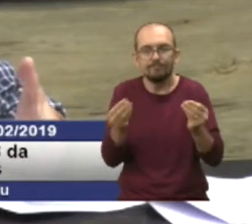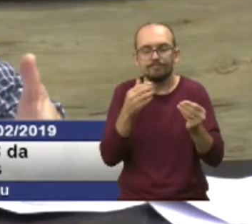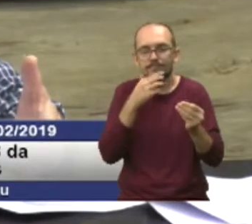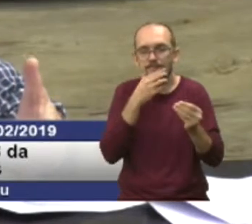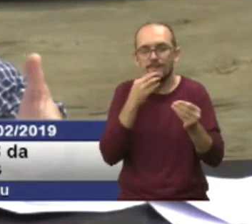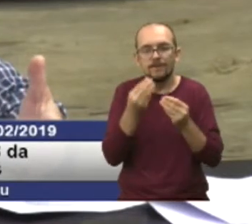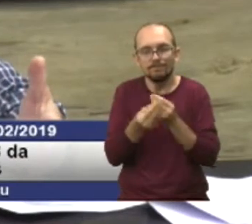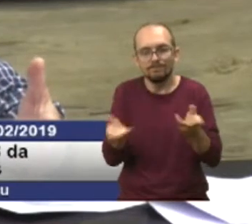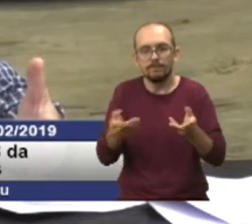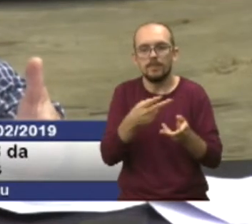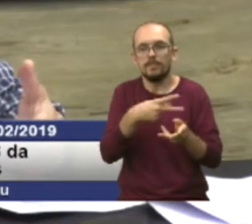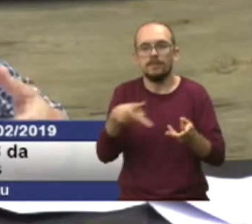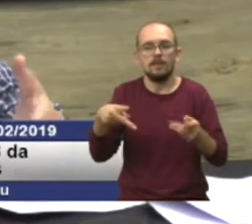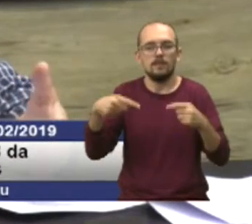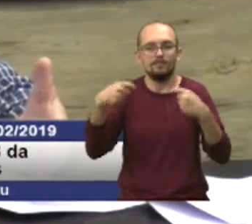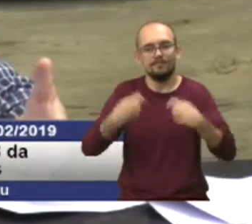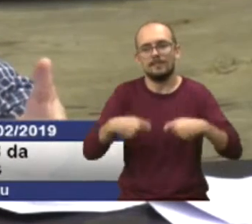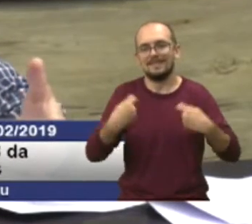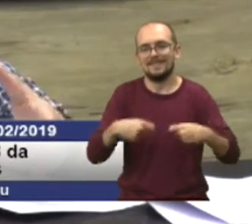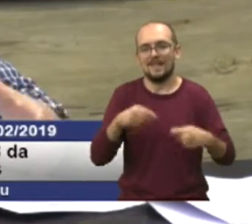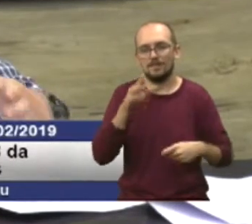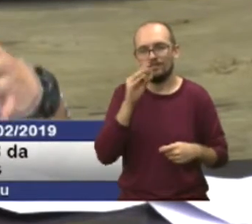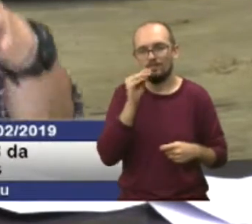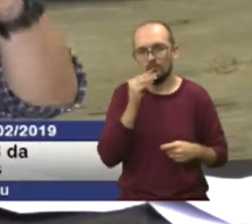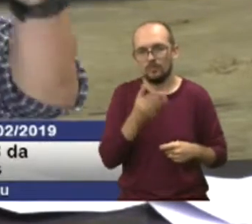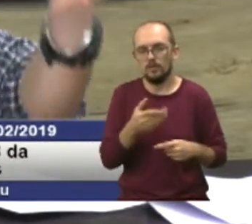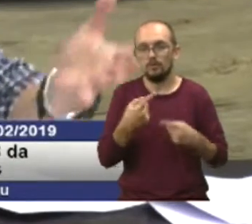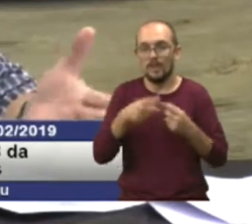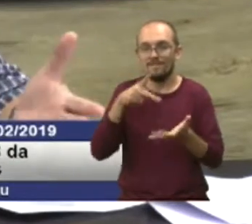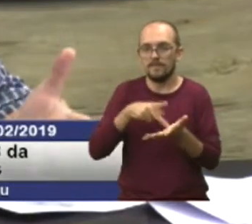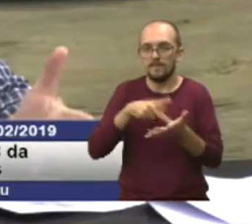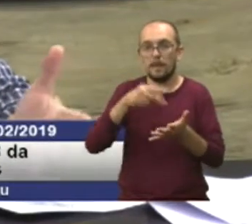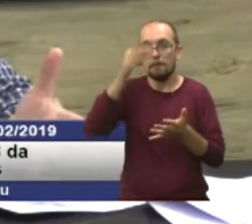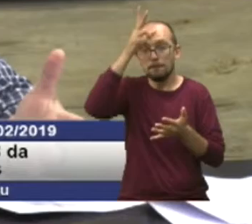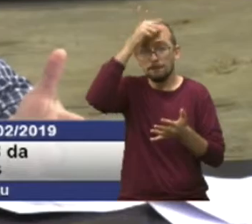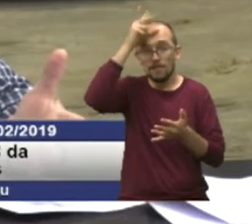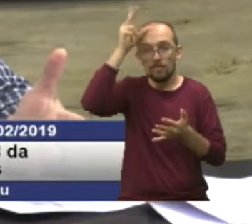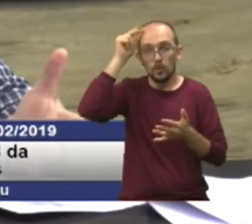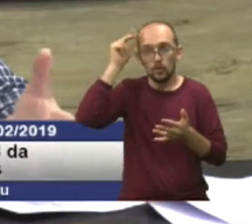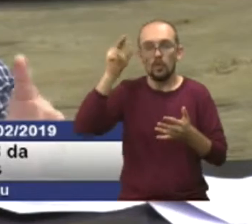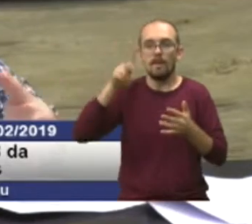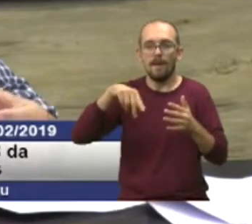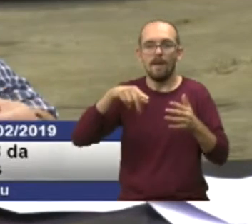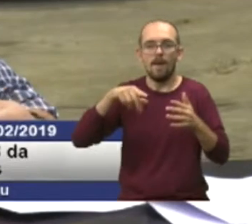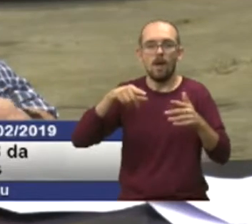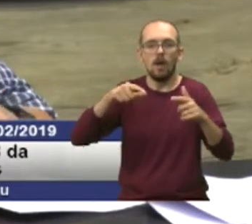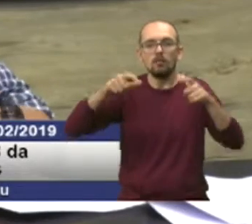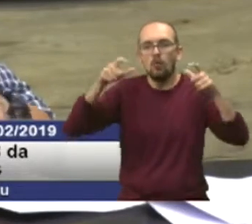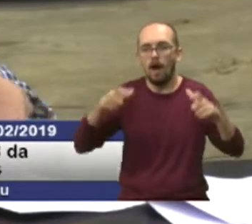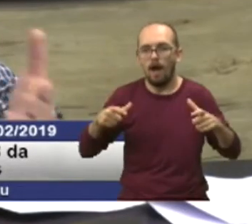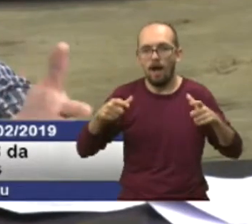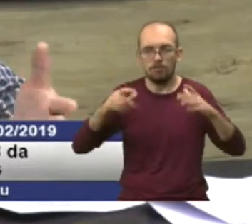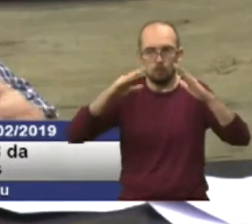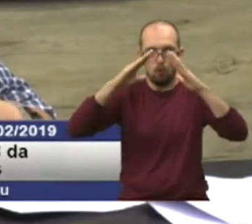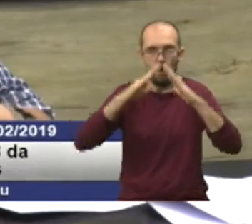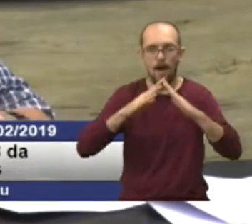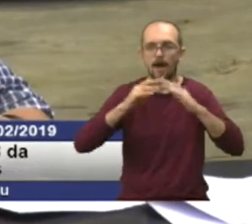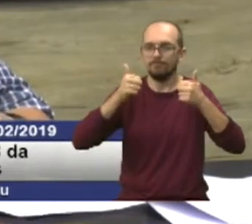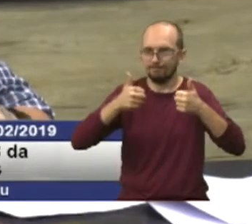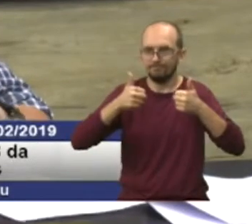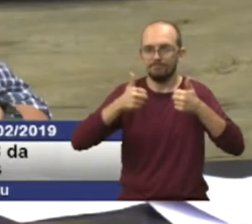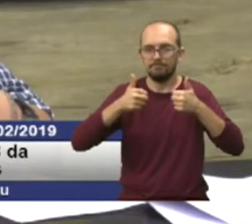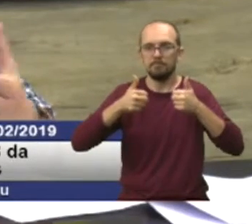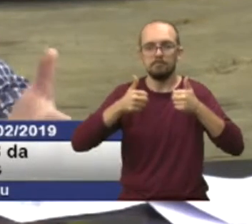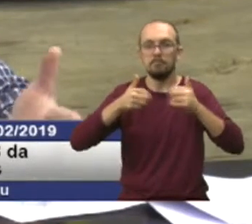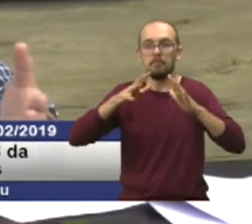a necessidade dos funcionários, porque, na verdade, a prefeitura é apenas a estrutura física, mas quem faz os serviços,